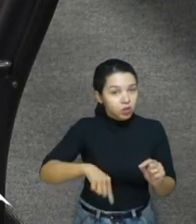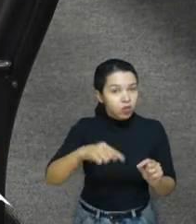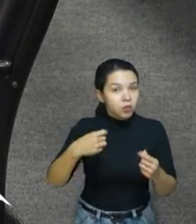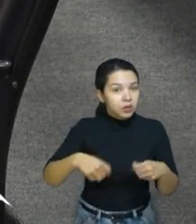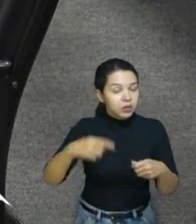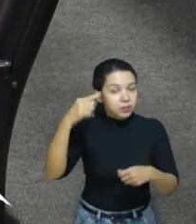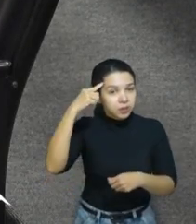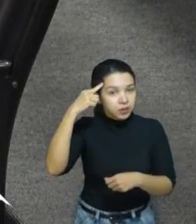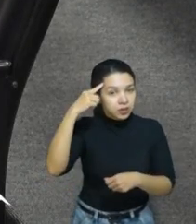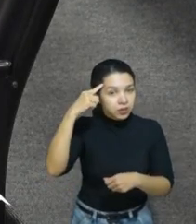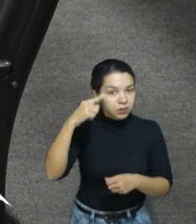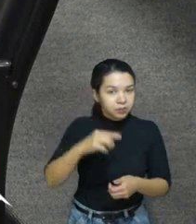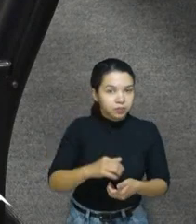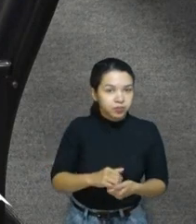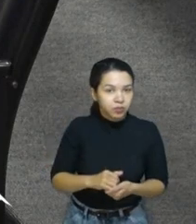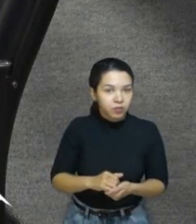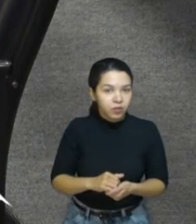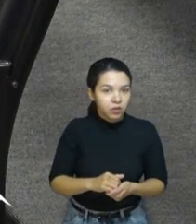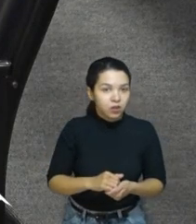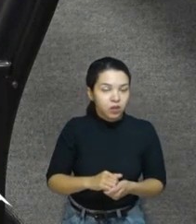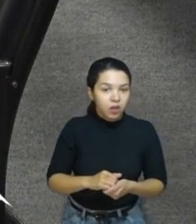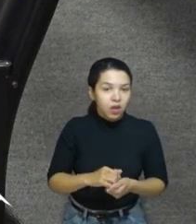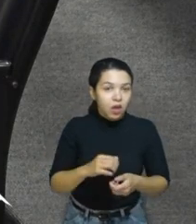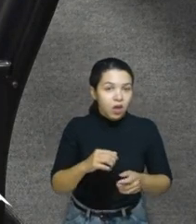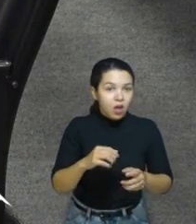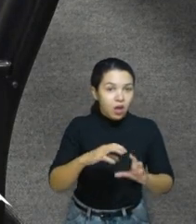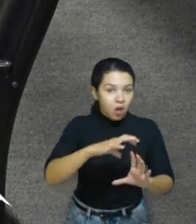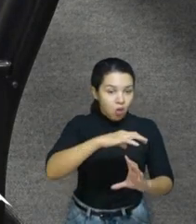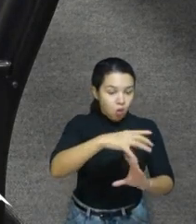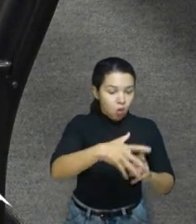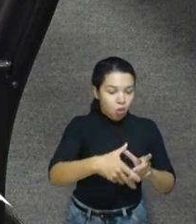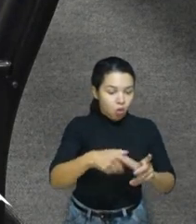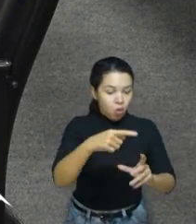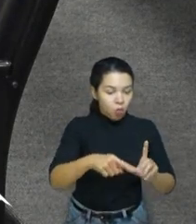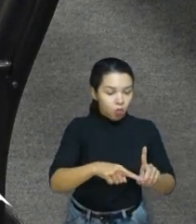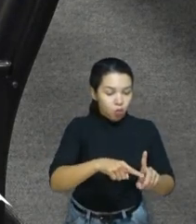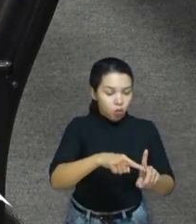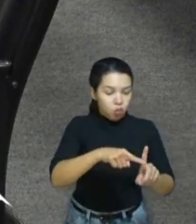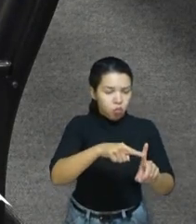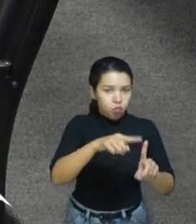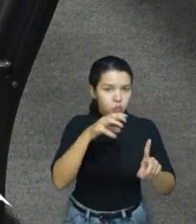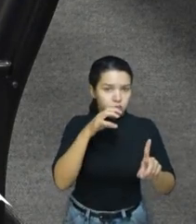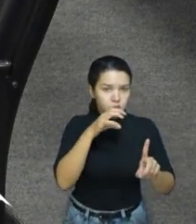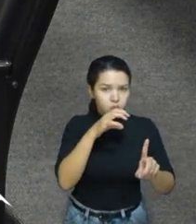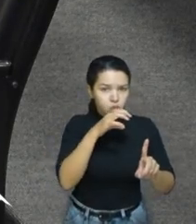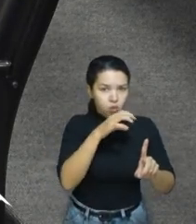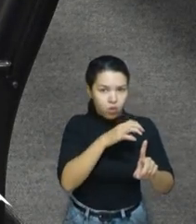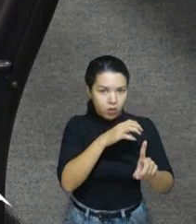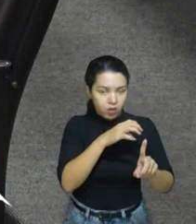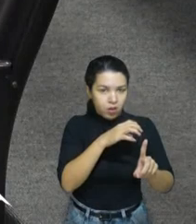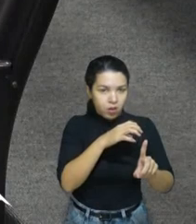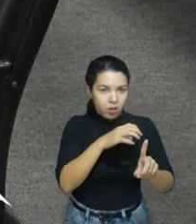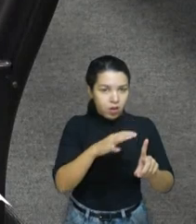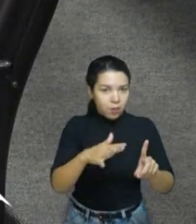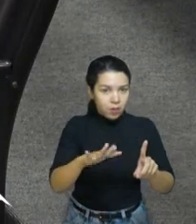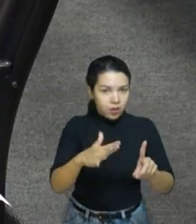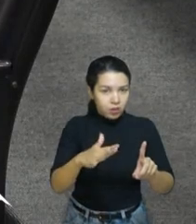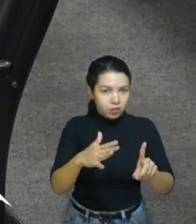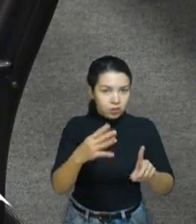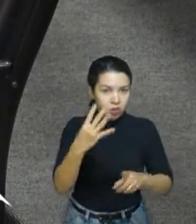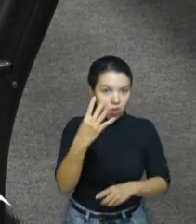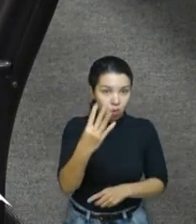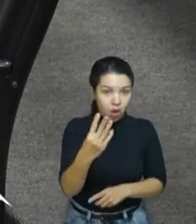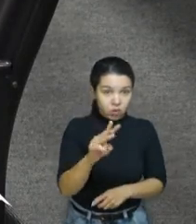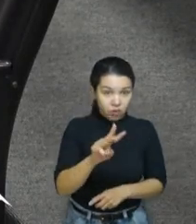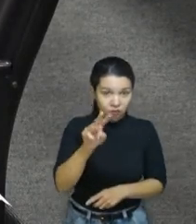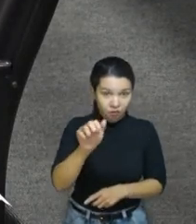uma taxa de aquecimento que é equivalente a uma disponibilidade de energia de 4 watts